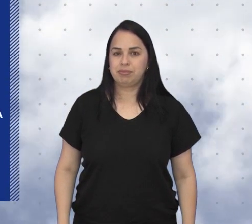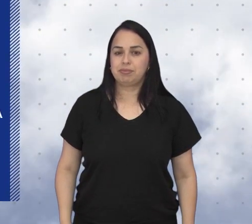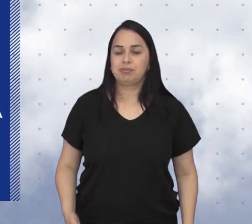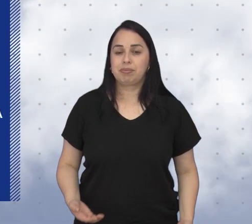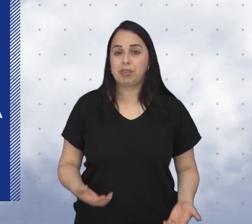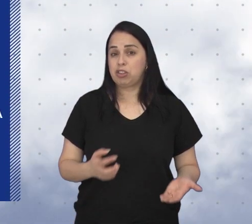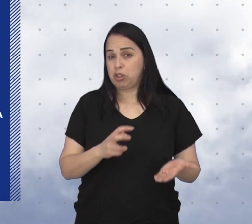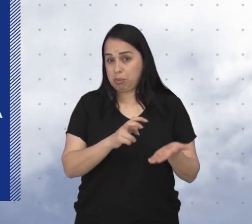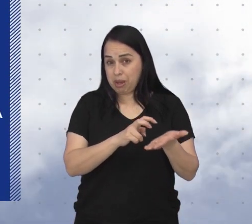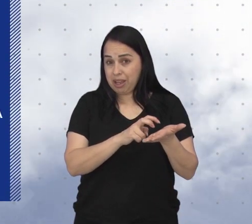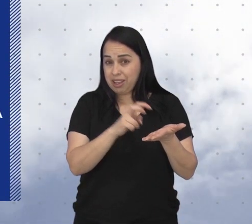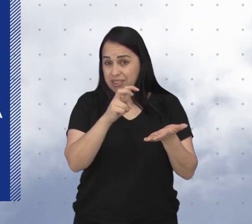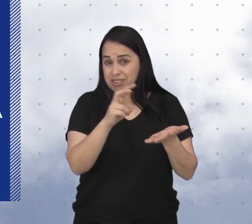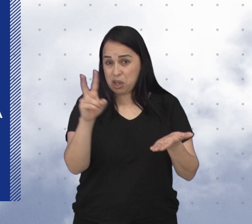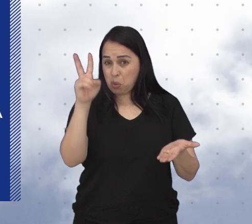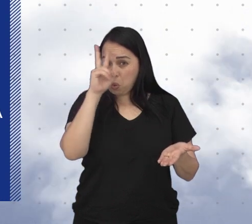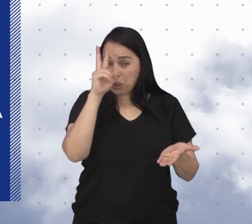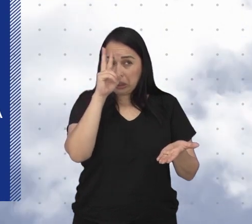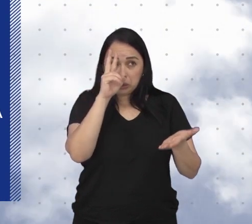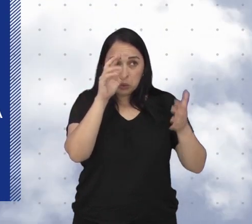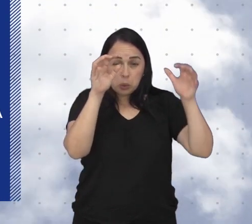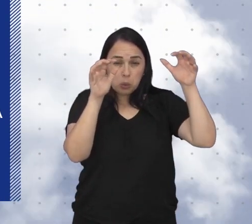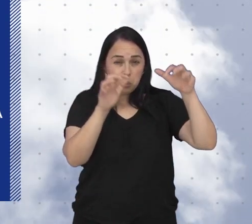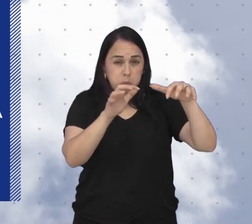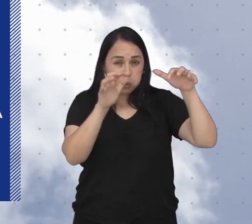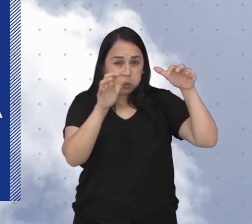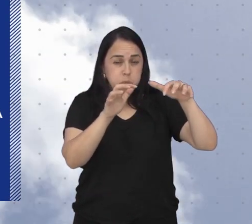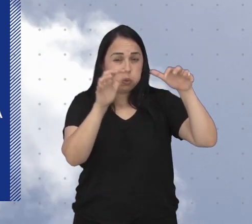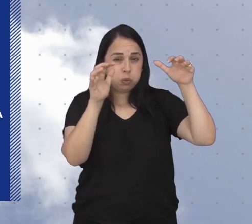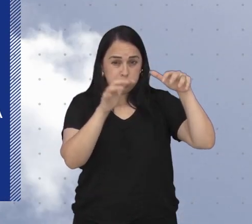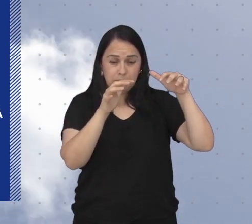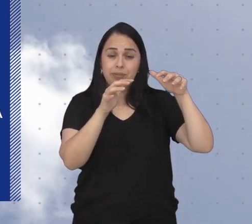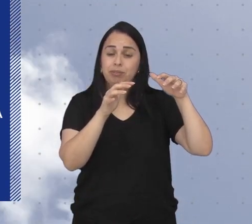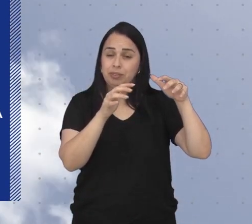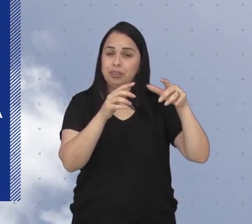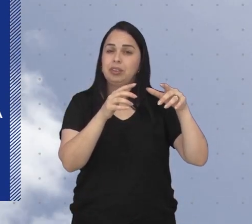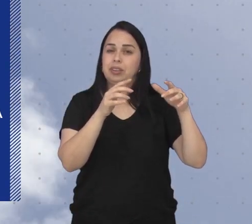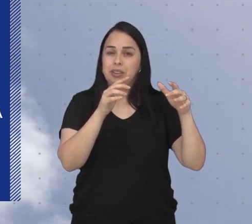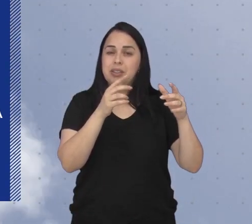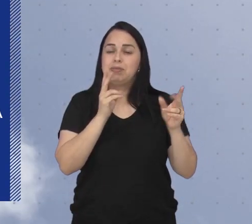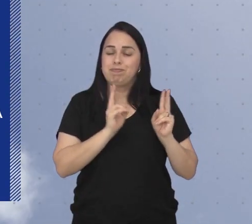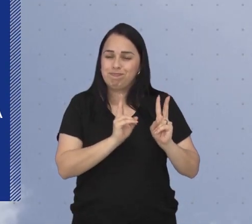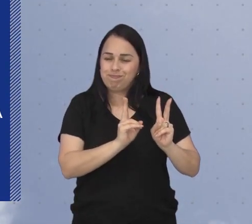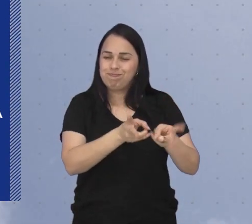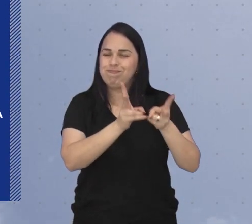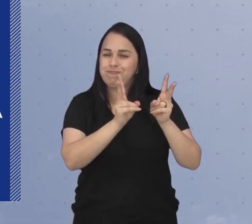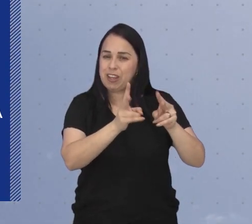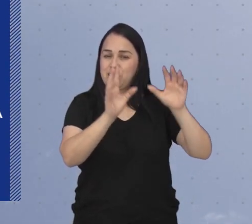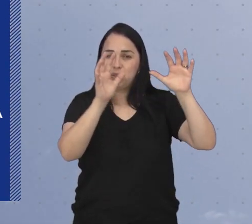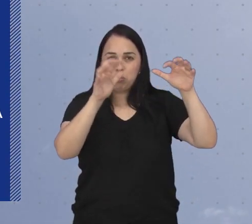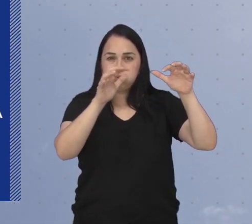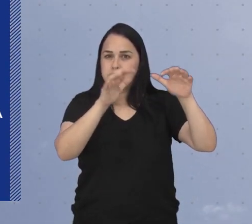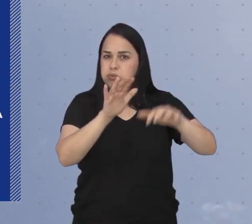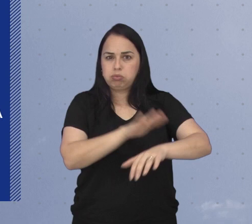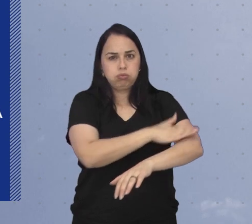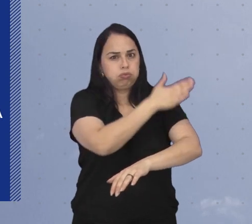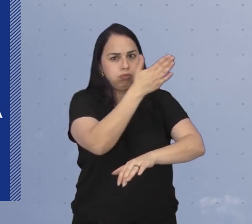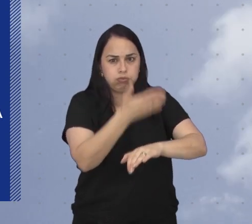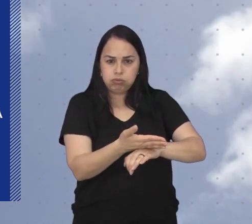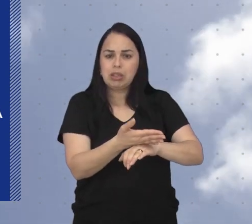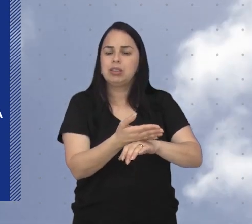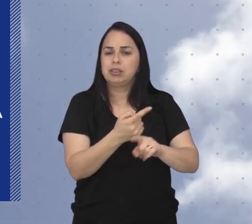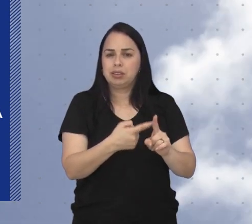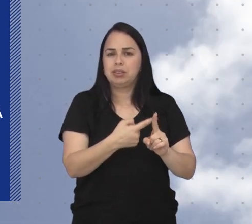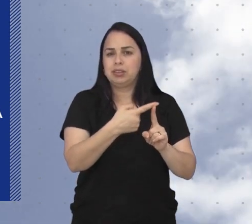A manhã desta segunda-feira começou com muita chuva na maioria das regiões da cidade. O tempo deve permanecer chuvoso durante